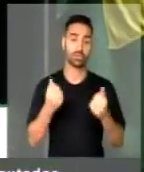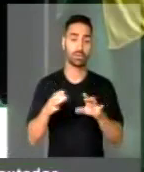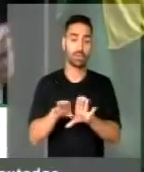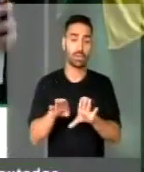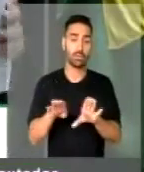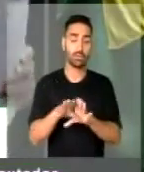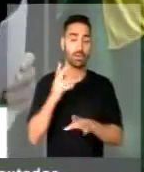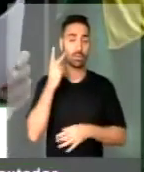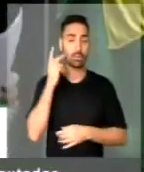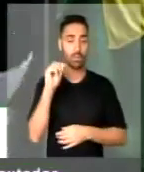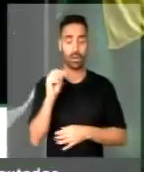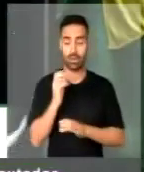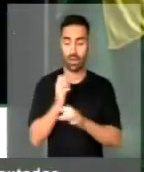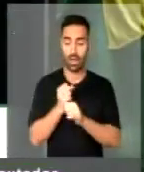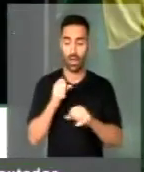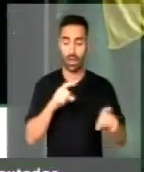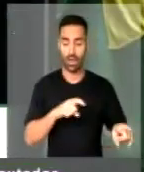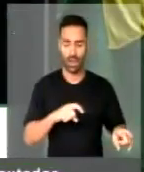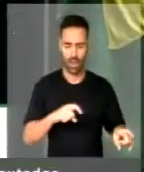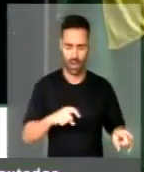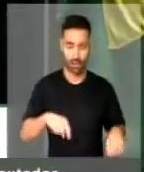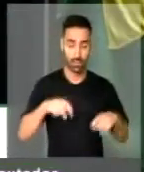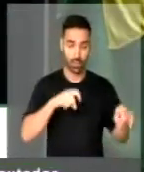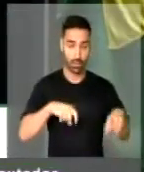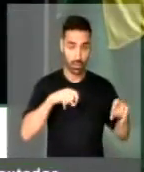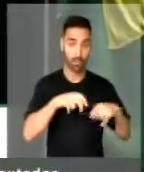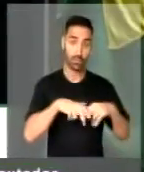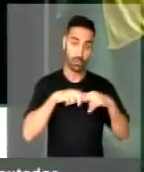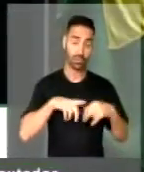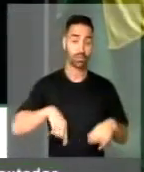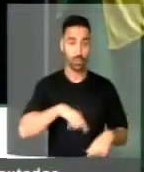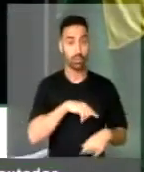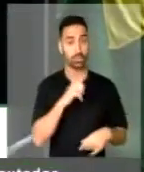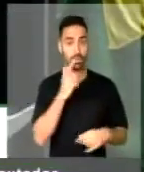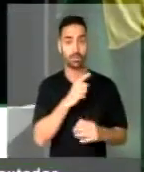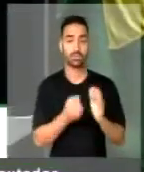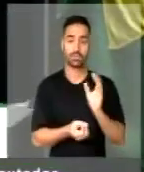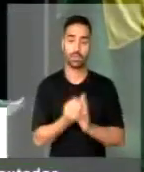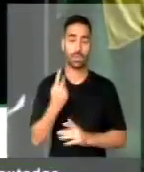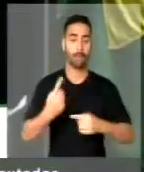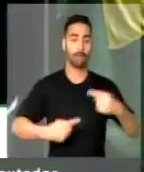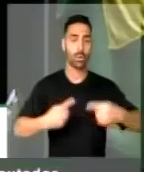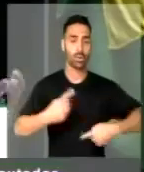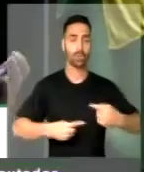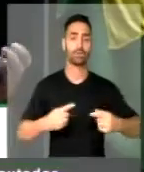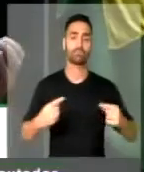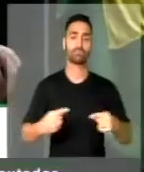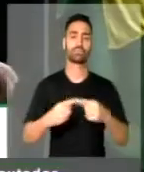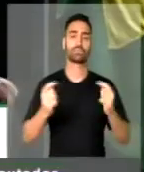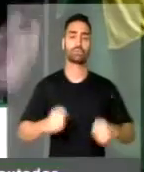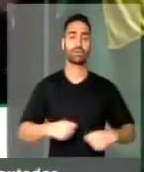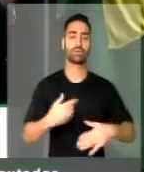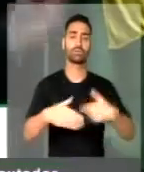para o censo agropecuário e a partir daí nós possamos fazer as políticas públicas para o desenvolvimento desse país. Muito obrigado.